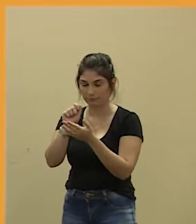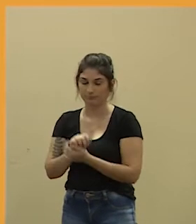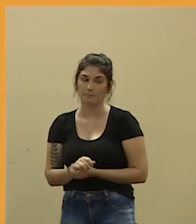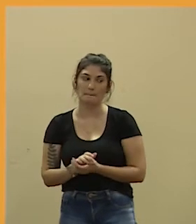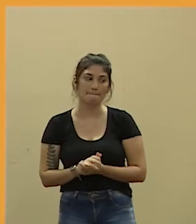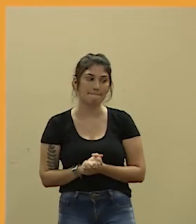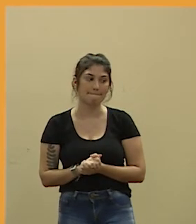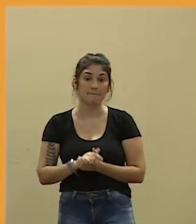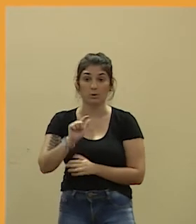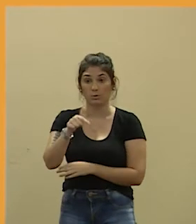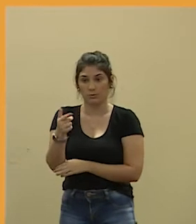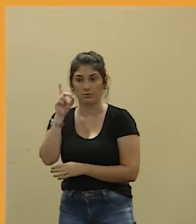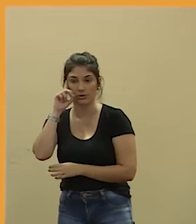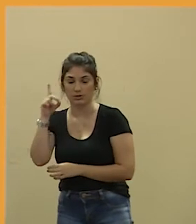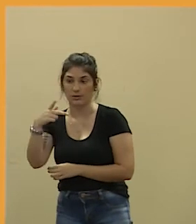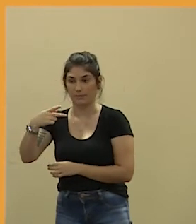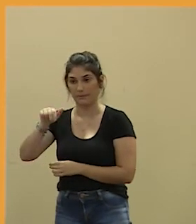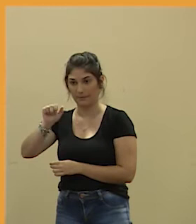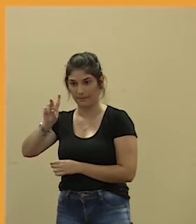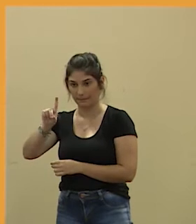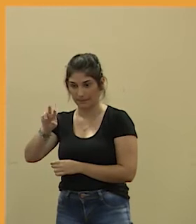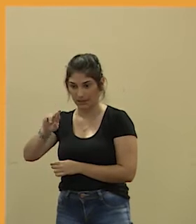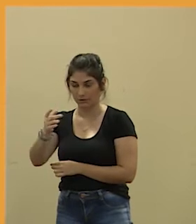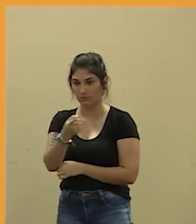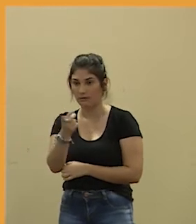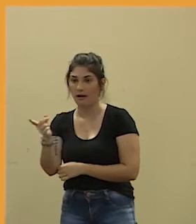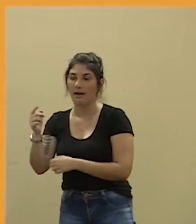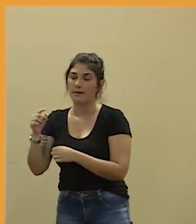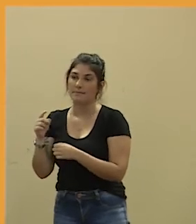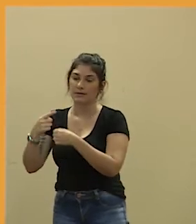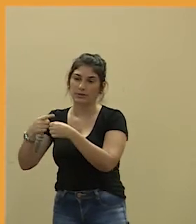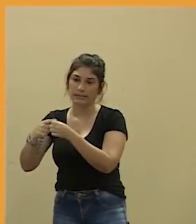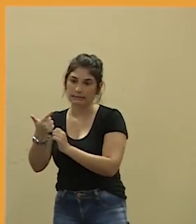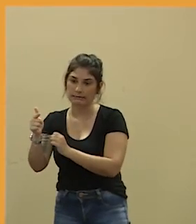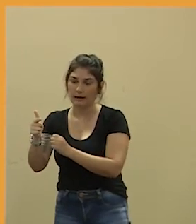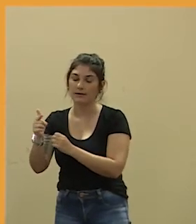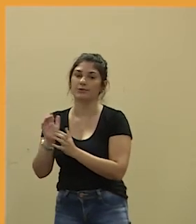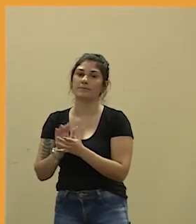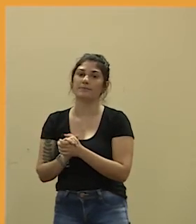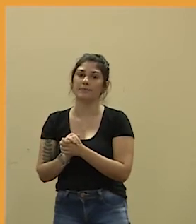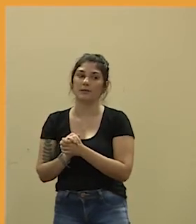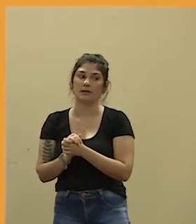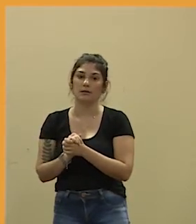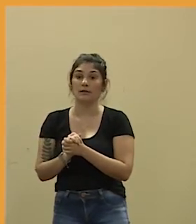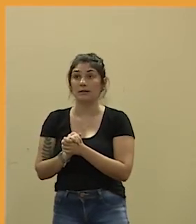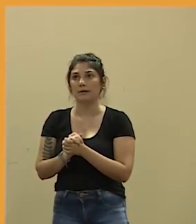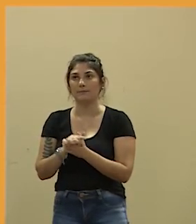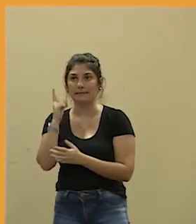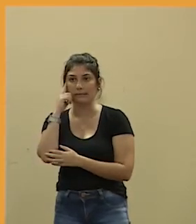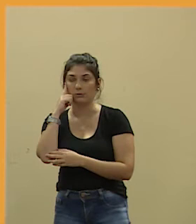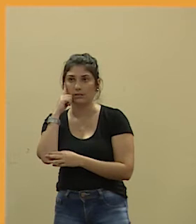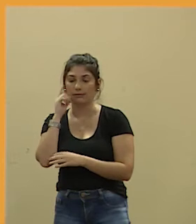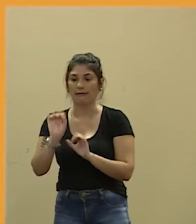no dia seguinte pedro viaja de carro para o interior então quem está pegando essa questão de mobilidade né que a gente pode fazer educação em qualquer lugar a